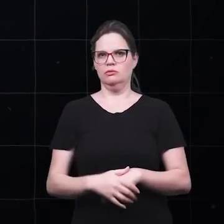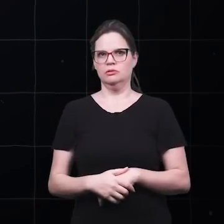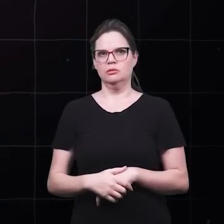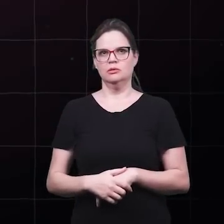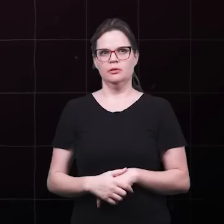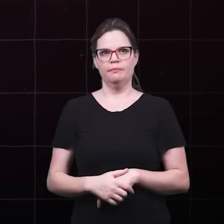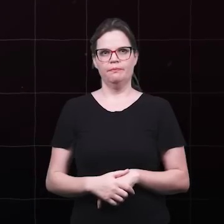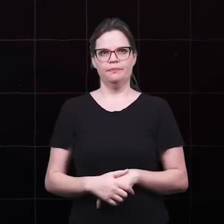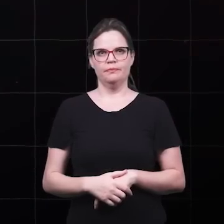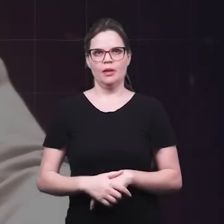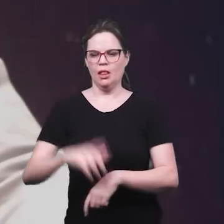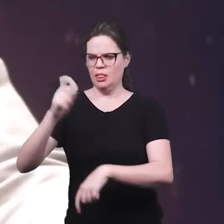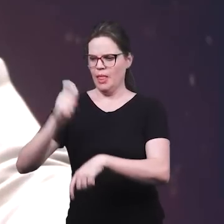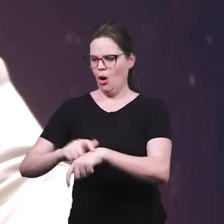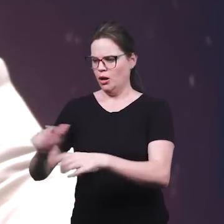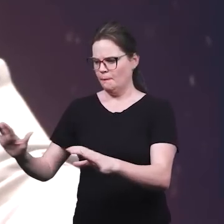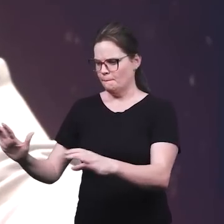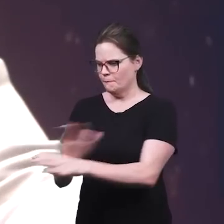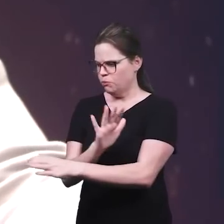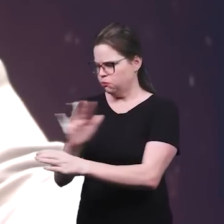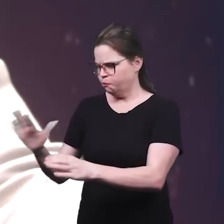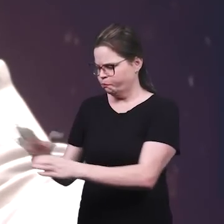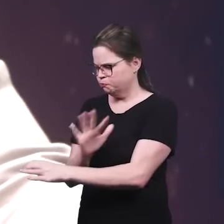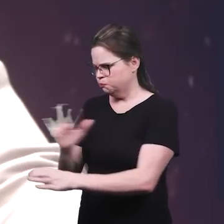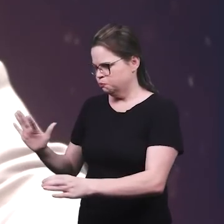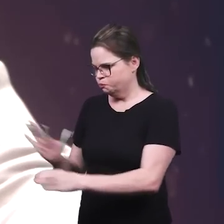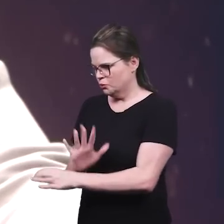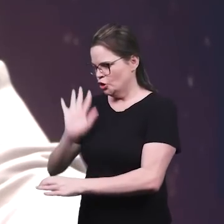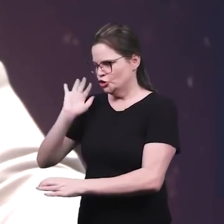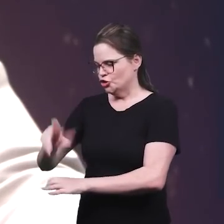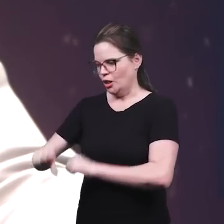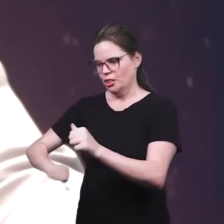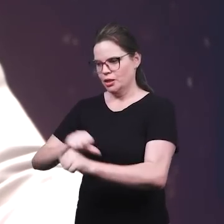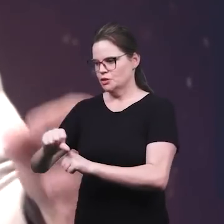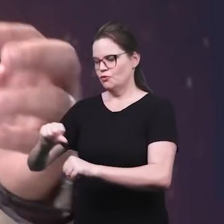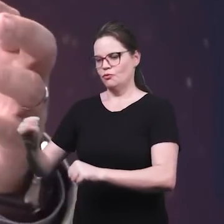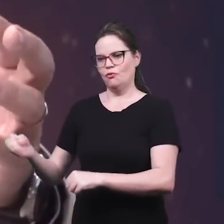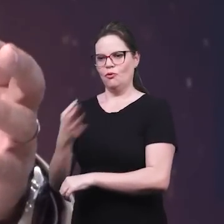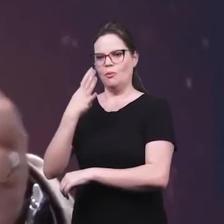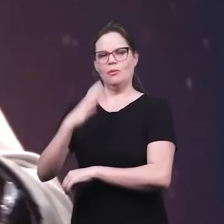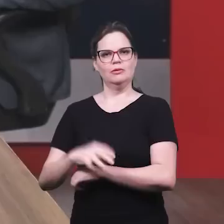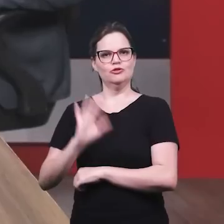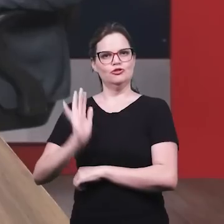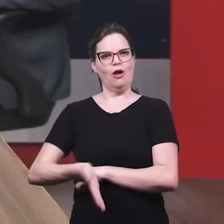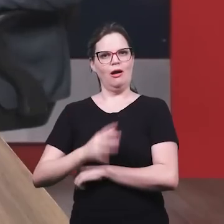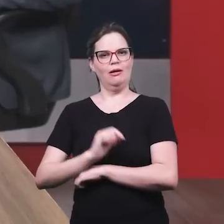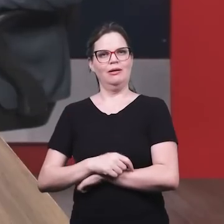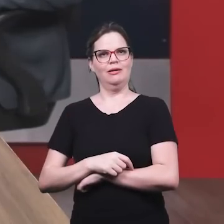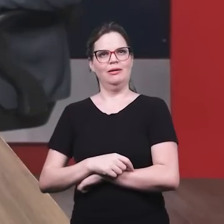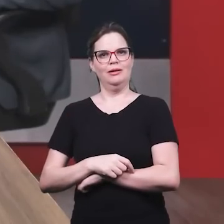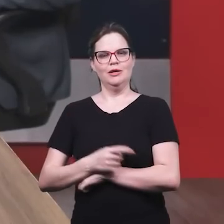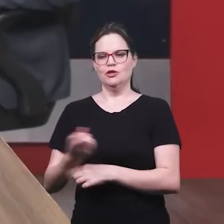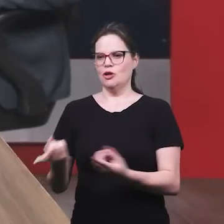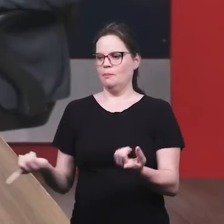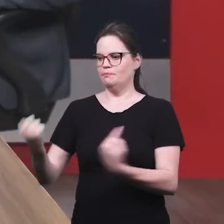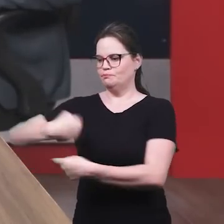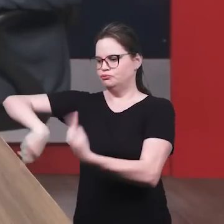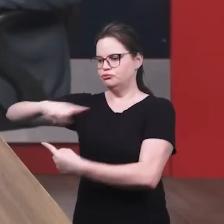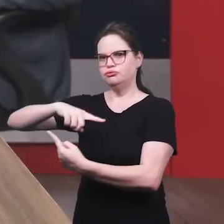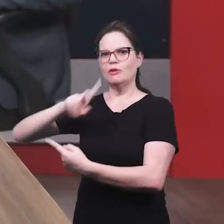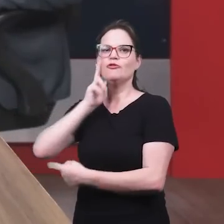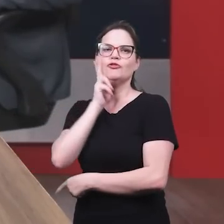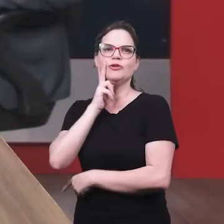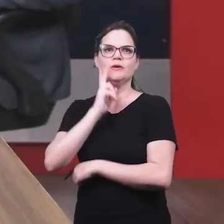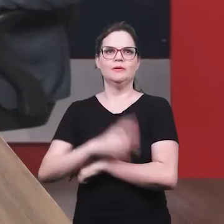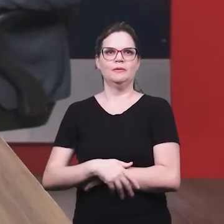o tempo da água encher, logo depois já estava transformado. E se você for pegar a produção do vinho,